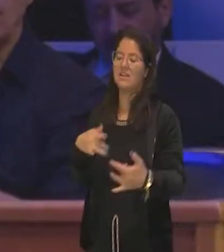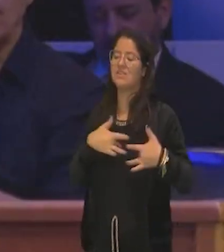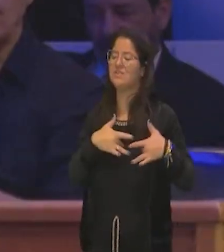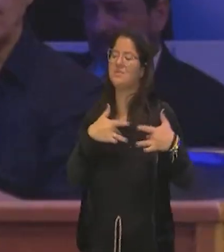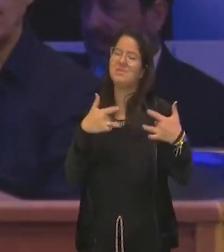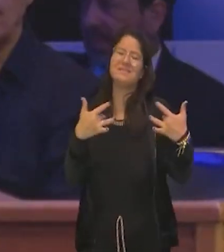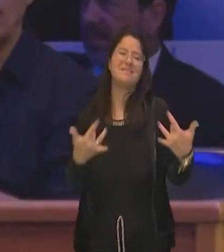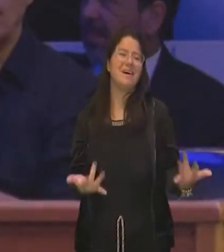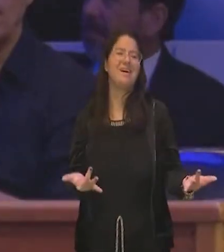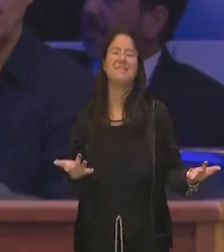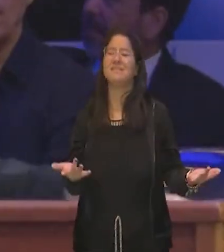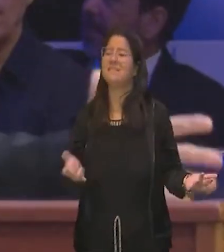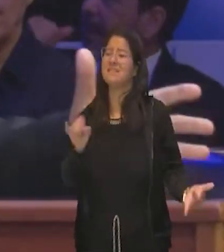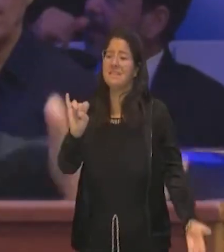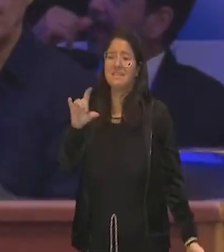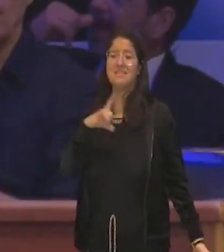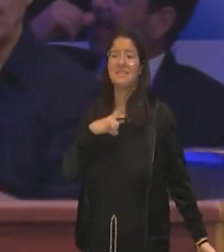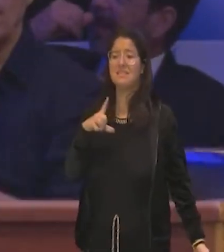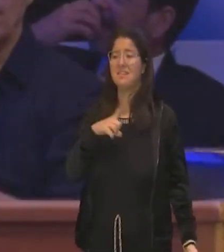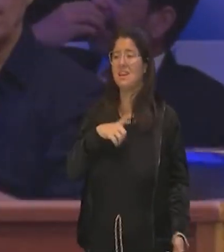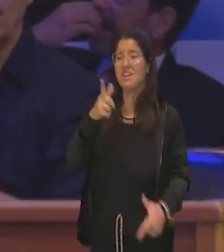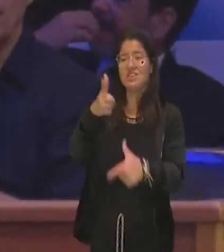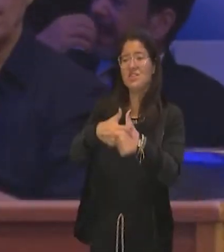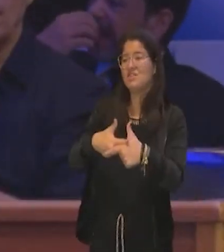Generosidade. Se tem, reparta.